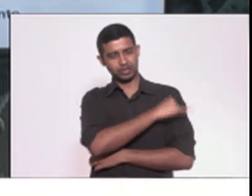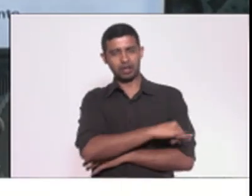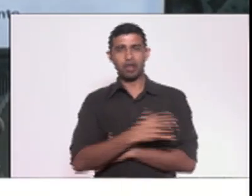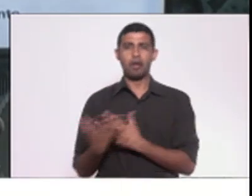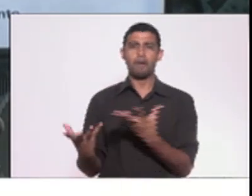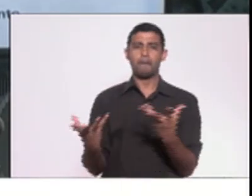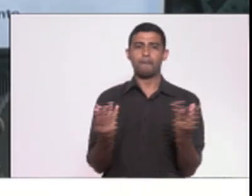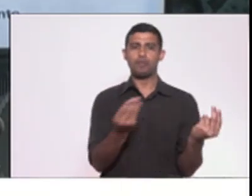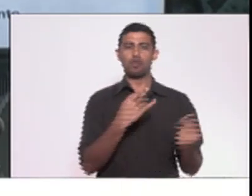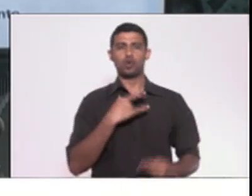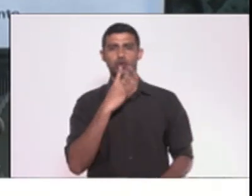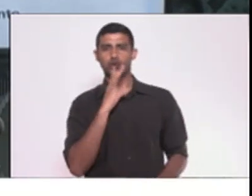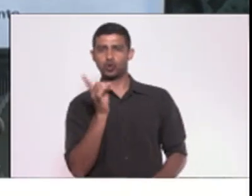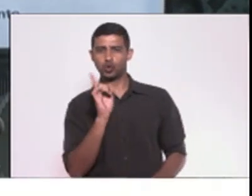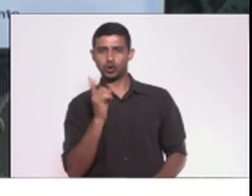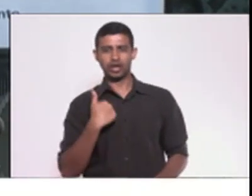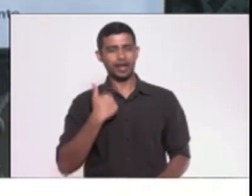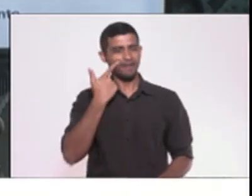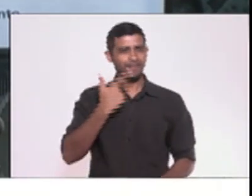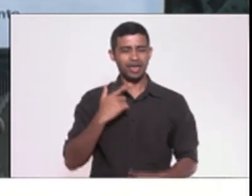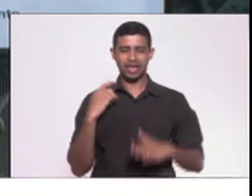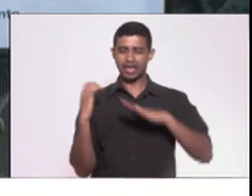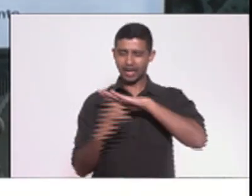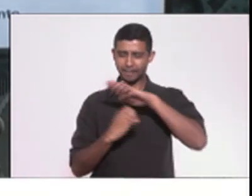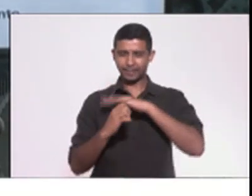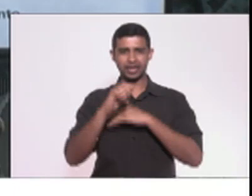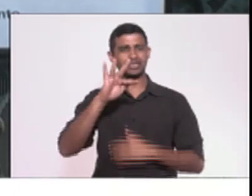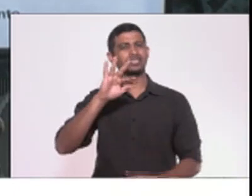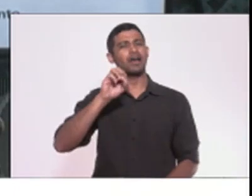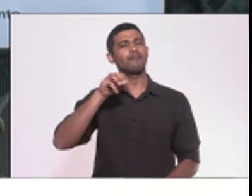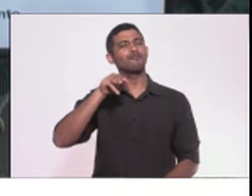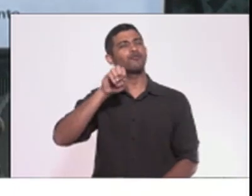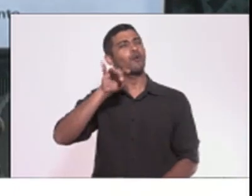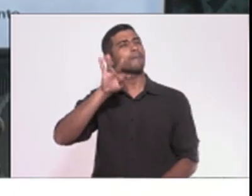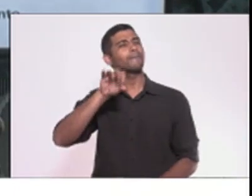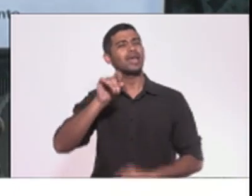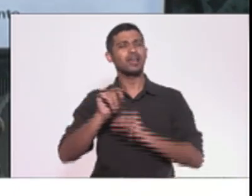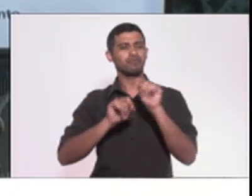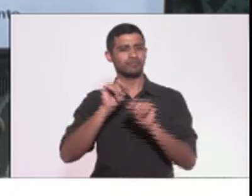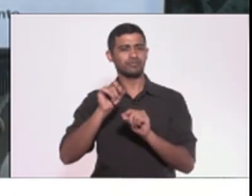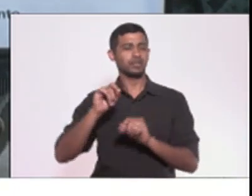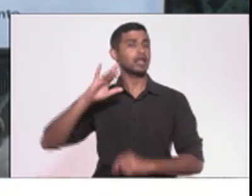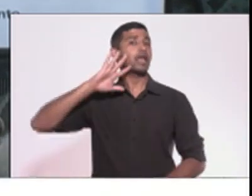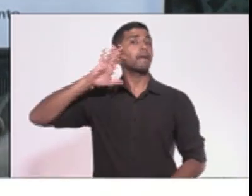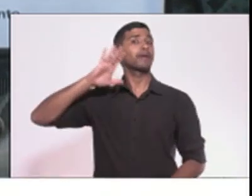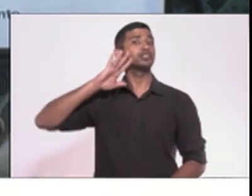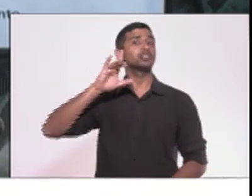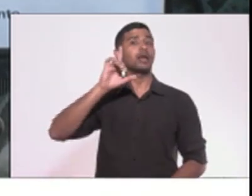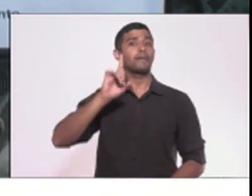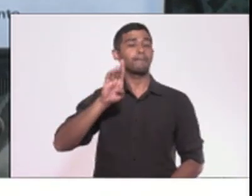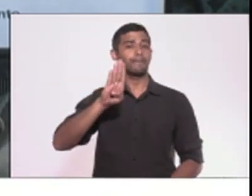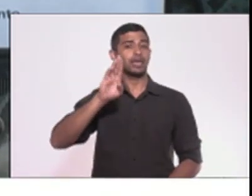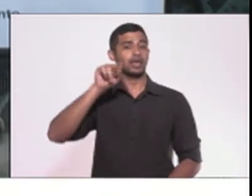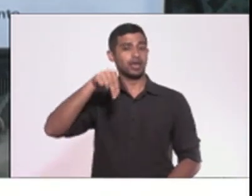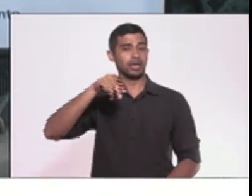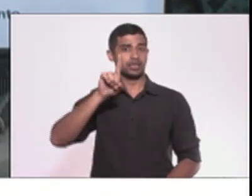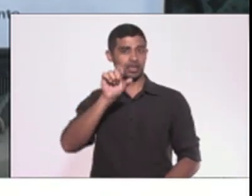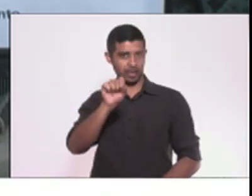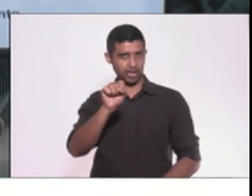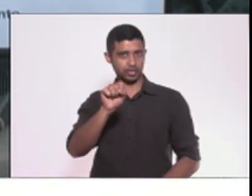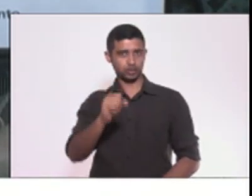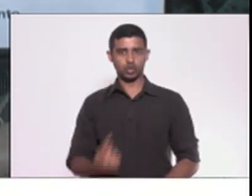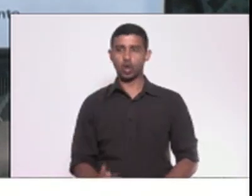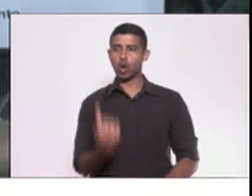papel de uma agência de fomento. A gente diz o seguinte: imagina um BNDES único e